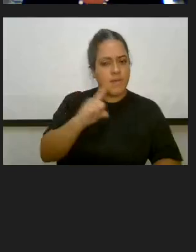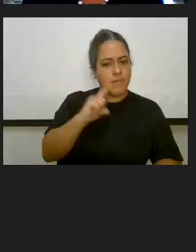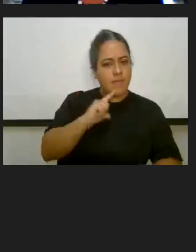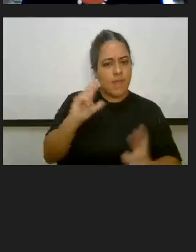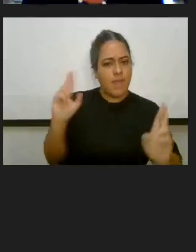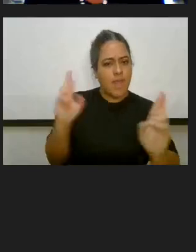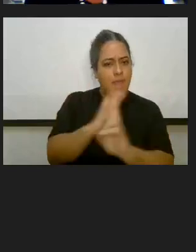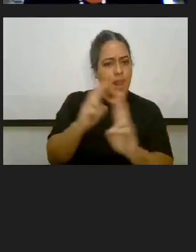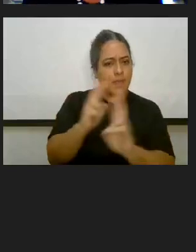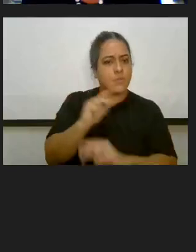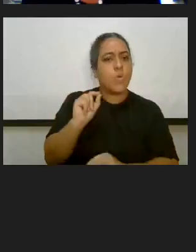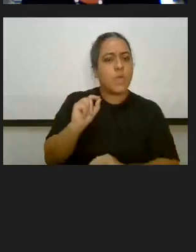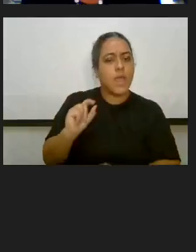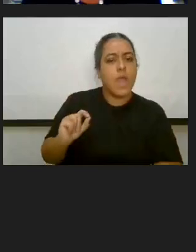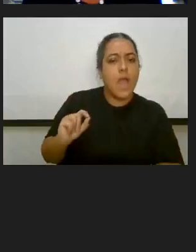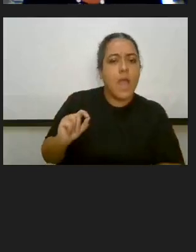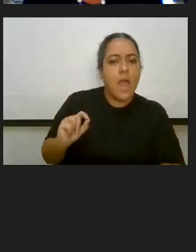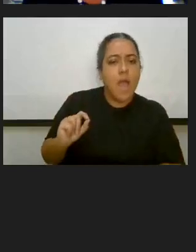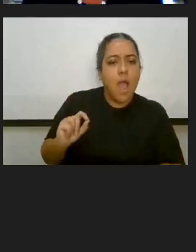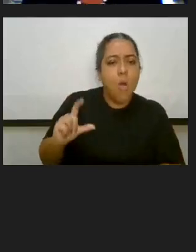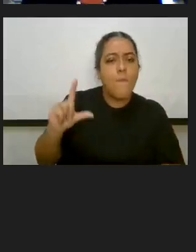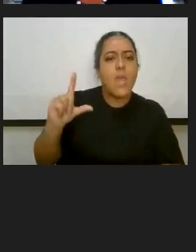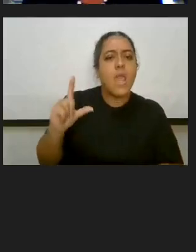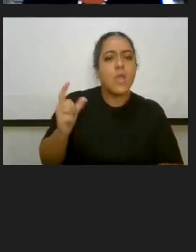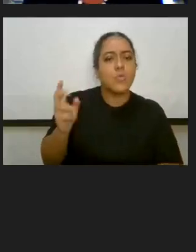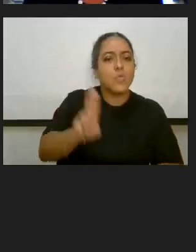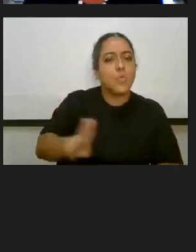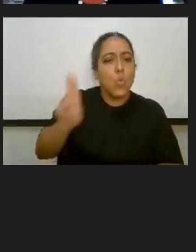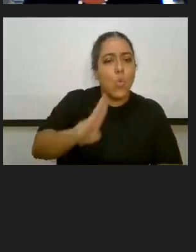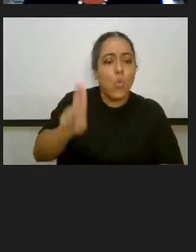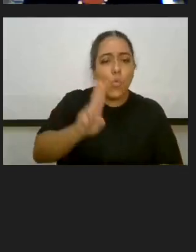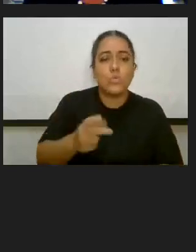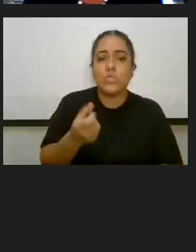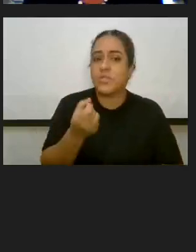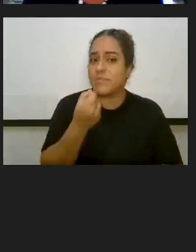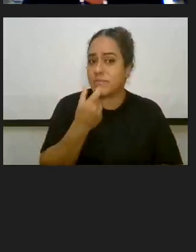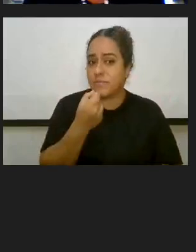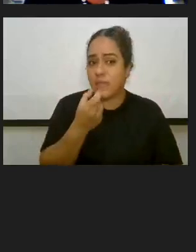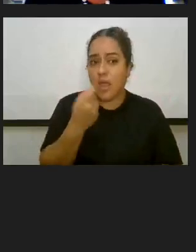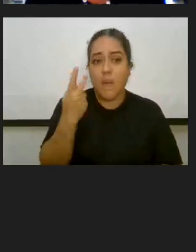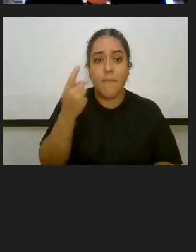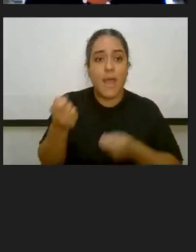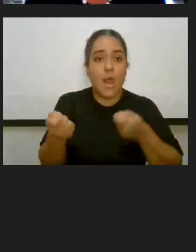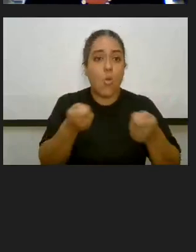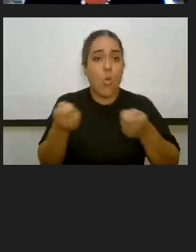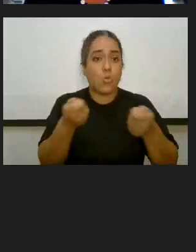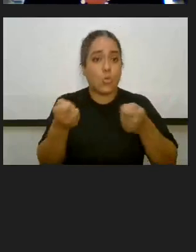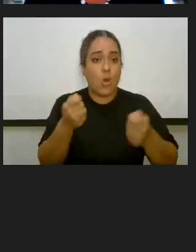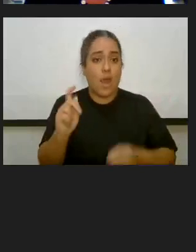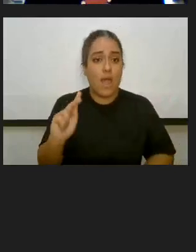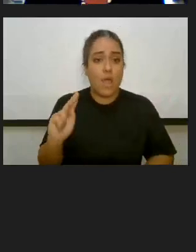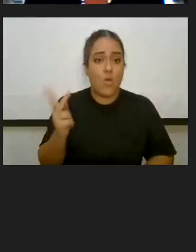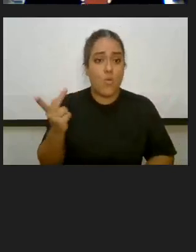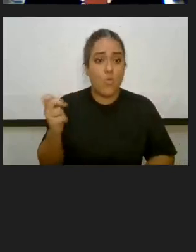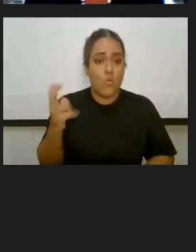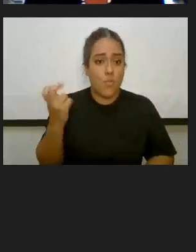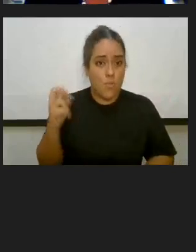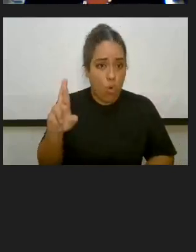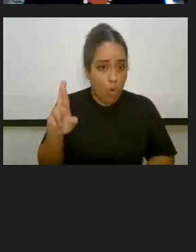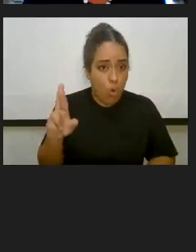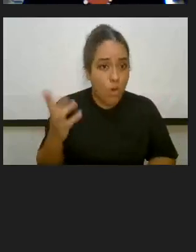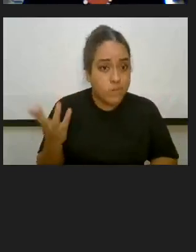o aumento do uso de medicamentos reguladores de humor? E qual a relação que você